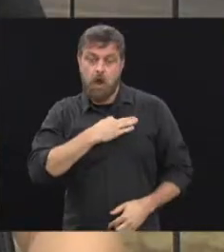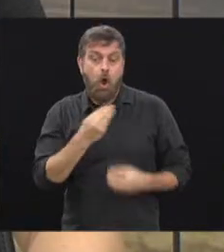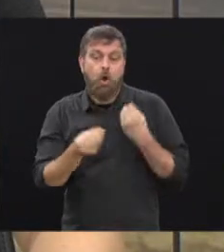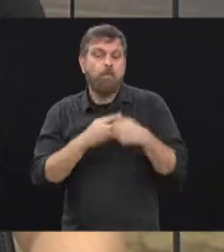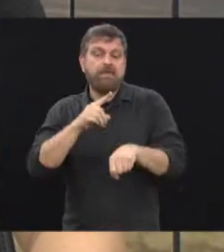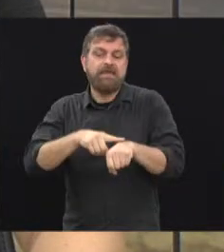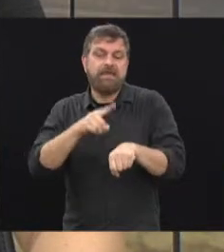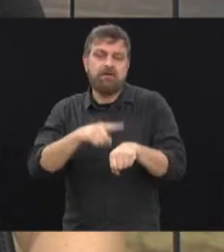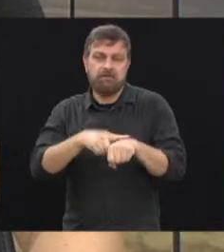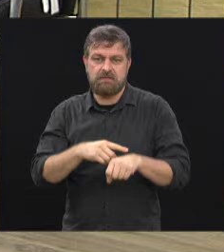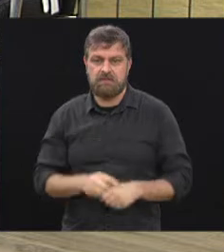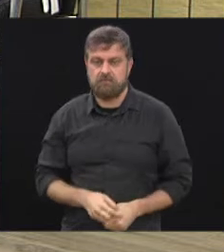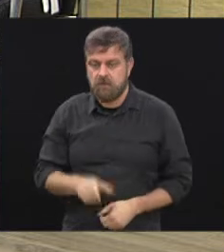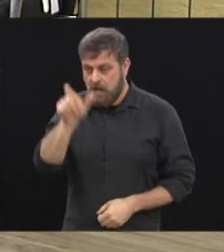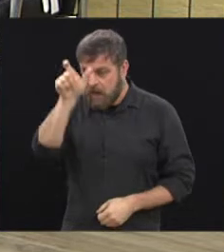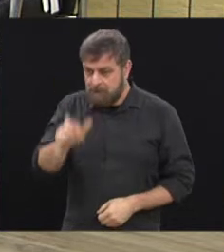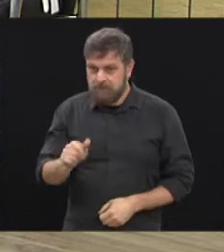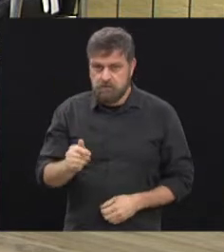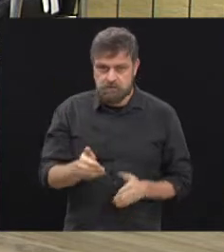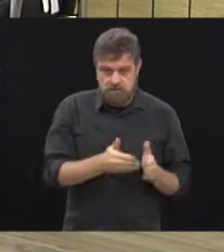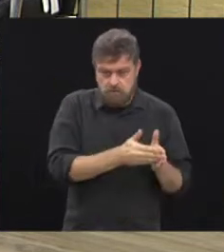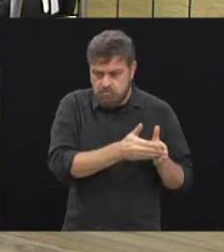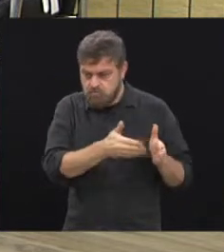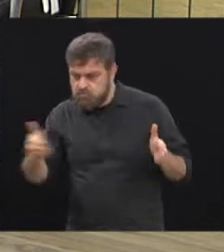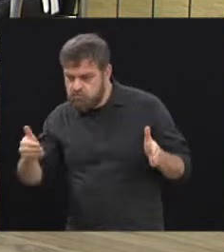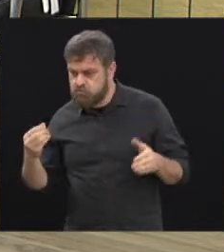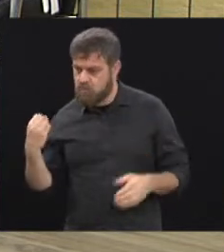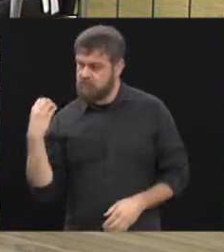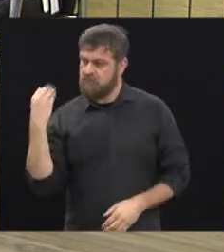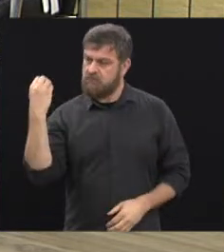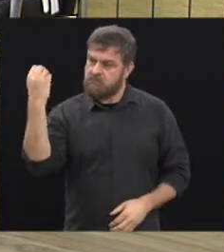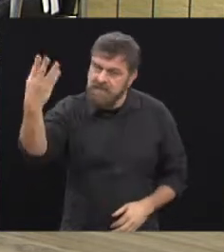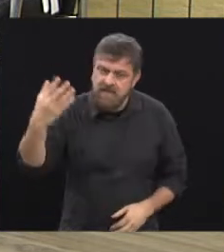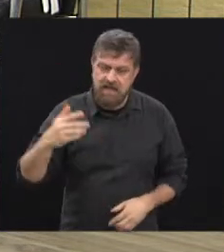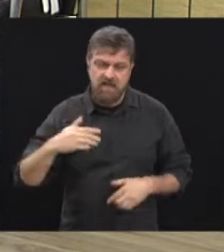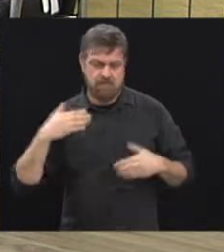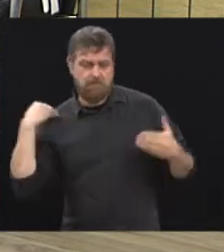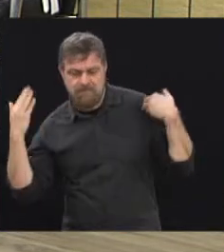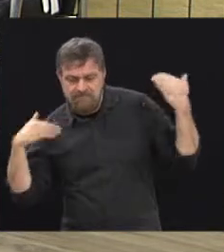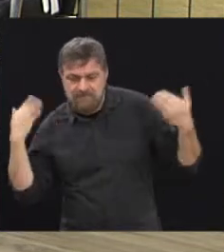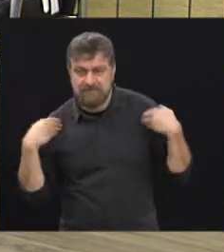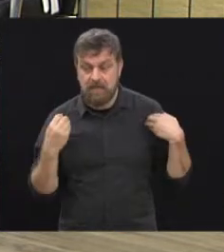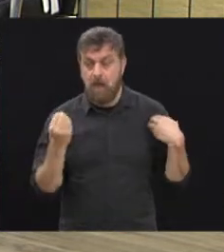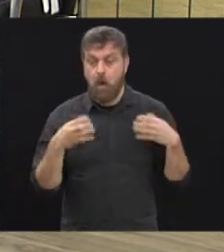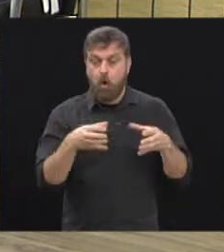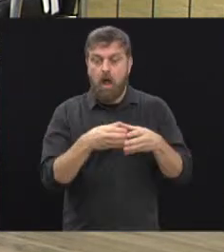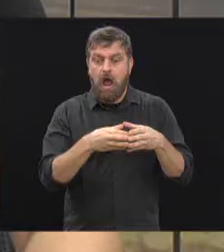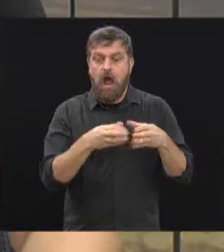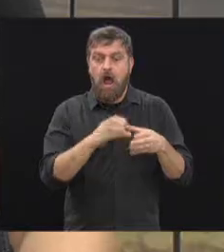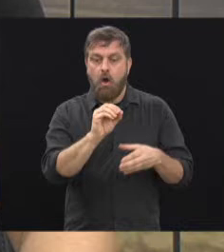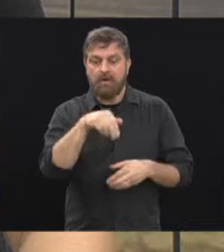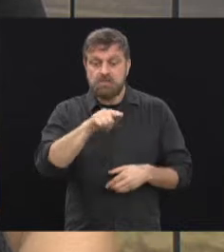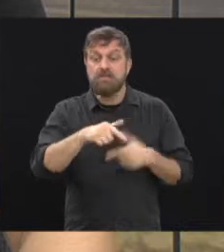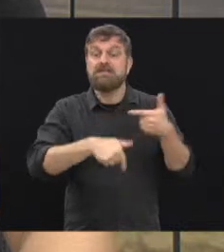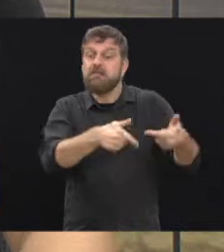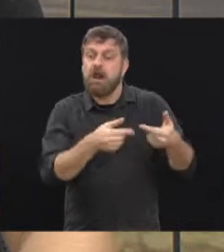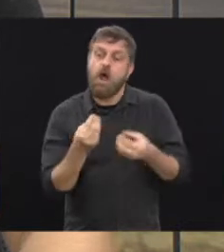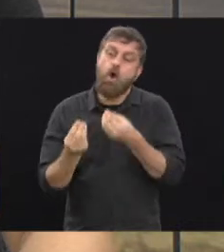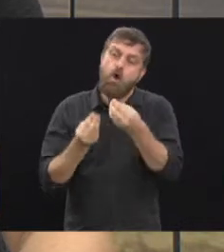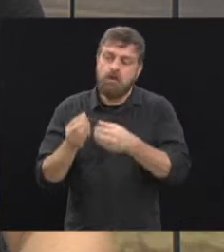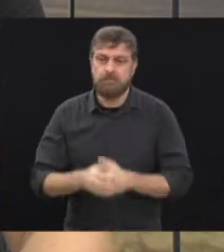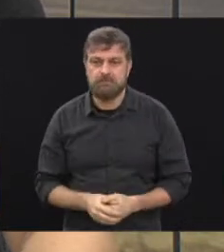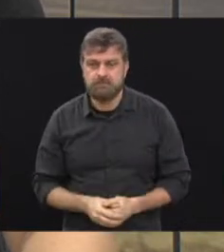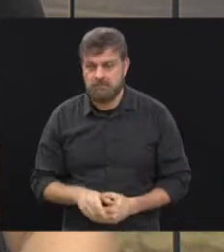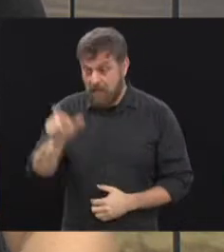tempo? Você fica um período viajando e um período na ONG, ou como que isso acontece? Funciona assim, os